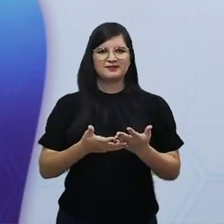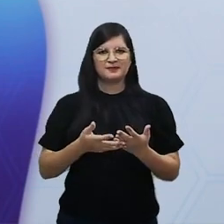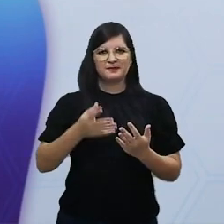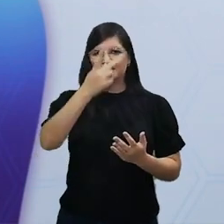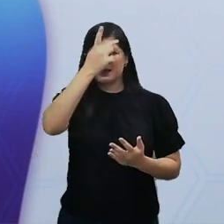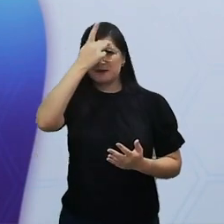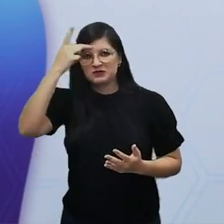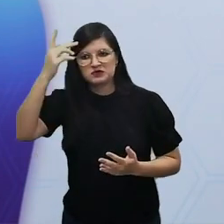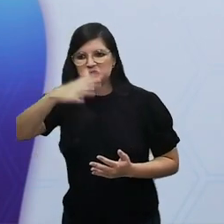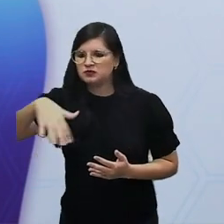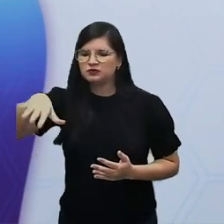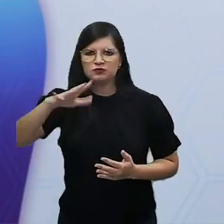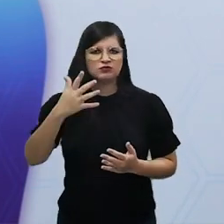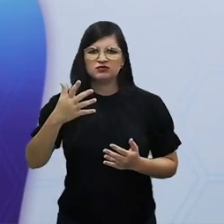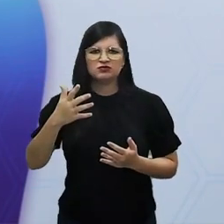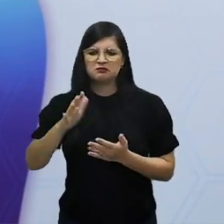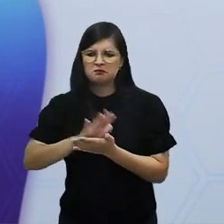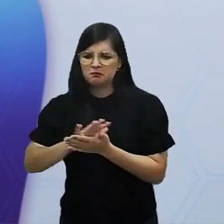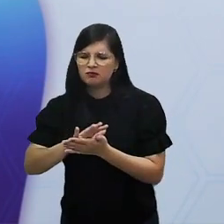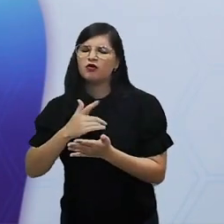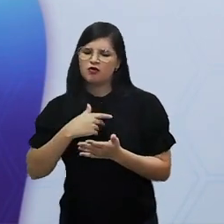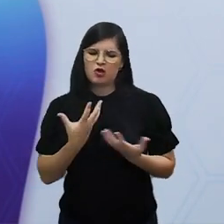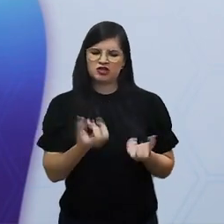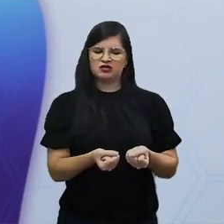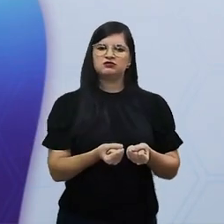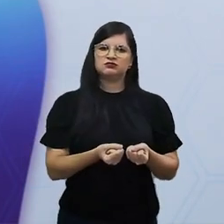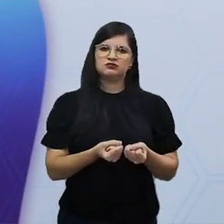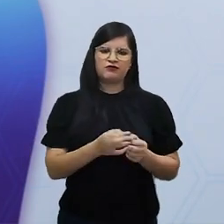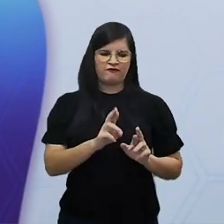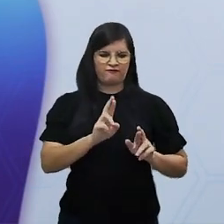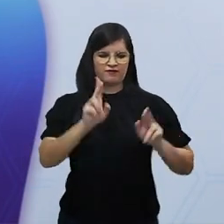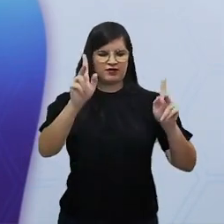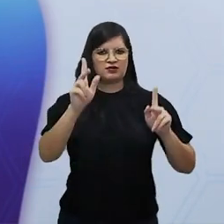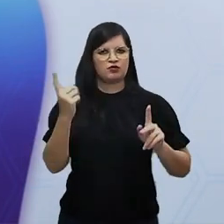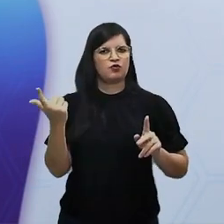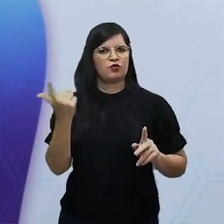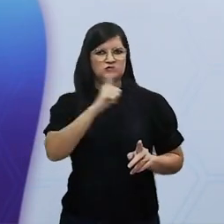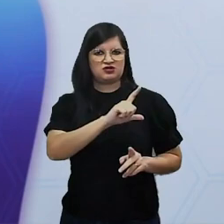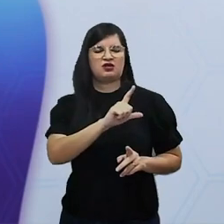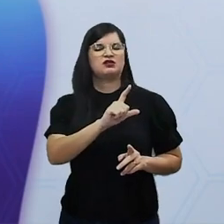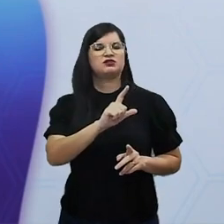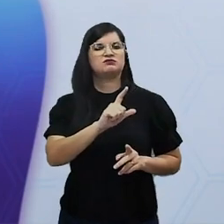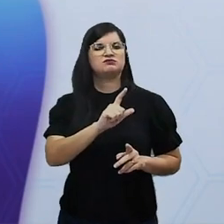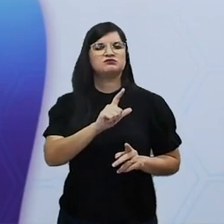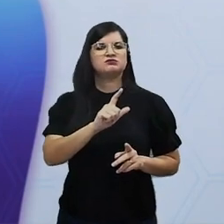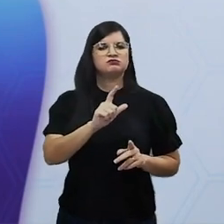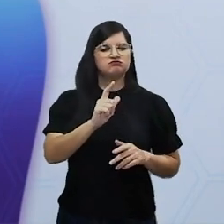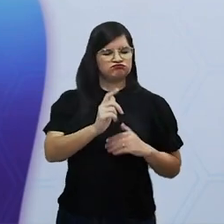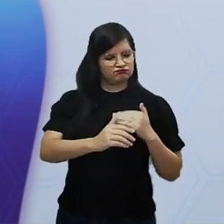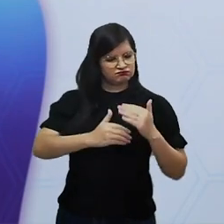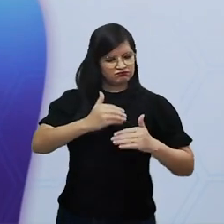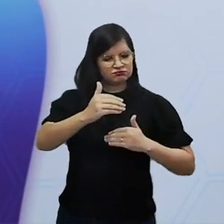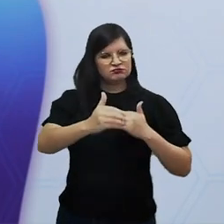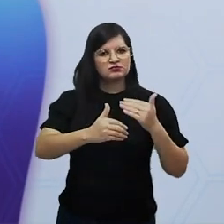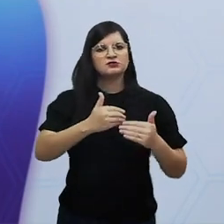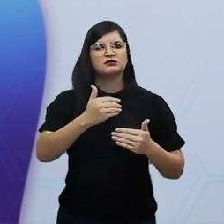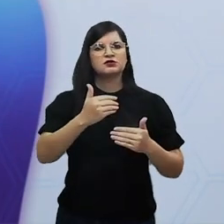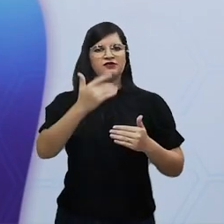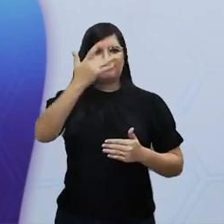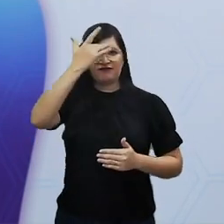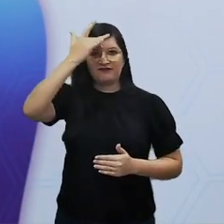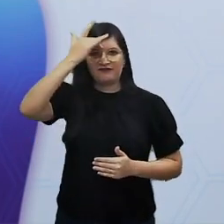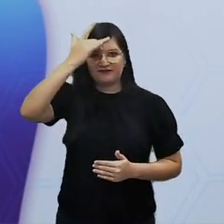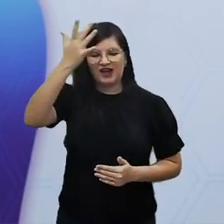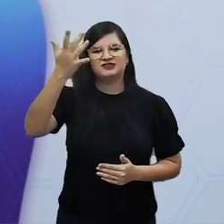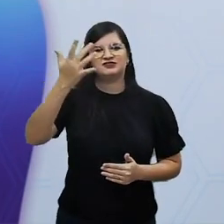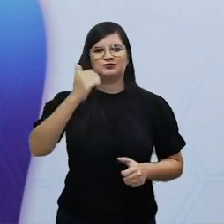estiver plantando, plante, faça diferente. E leve em consideração também que é mais fácil do